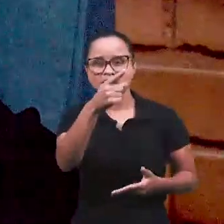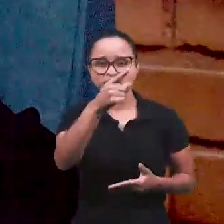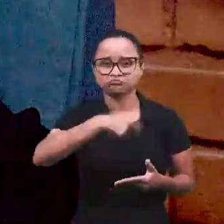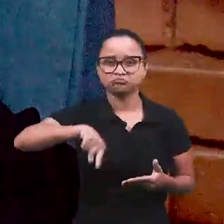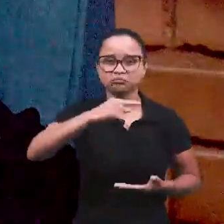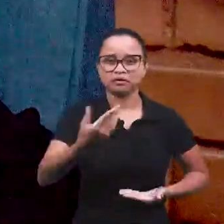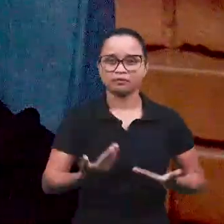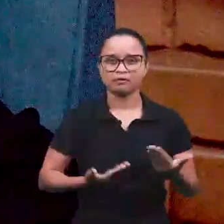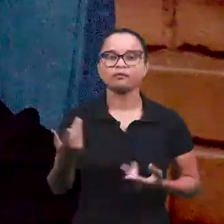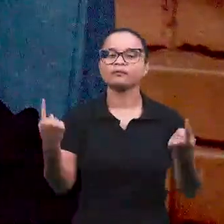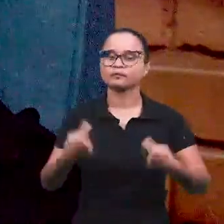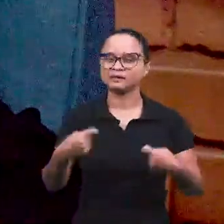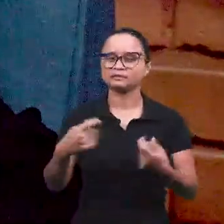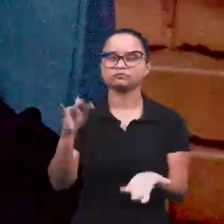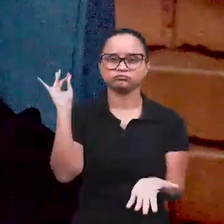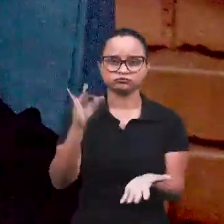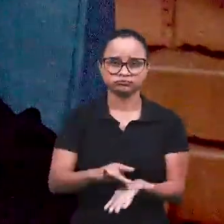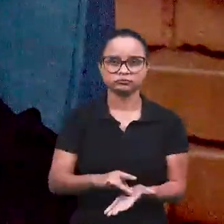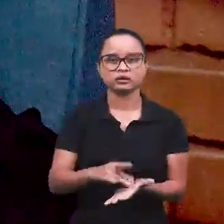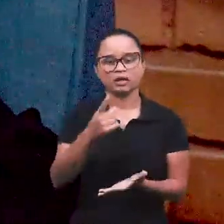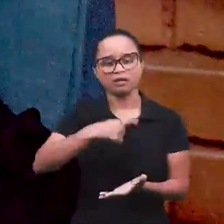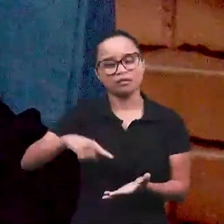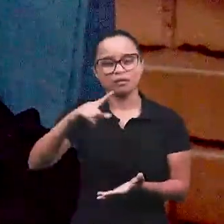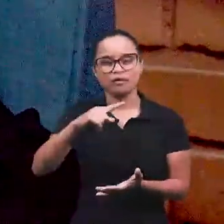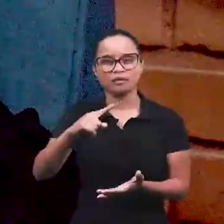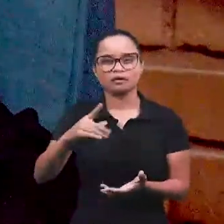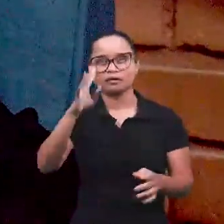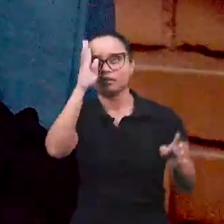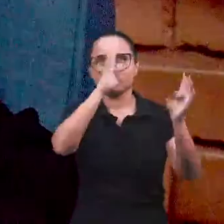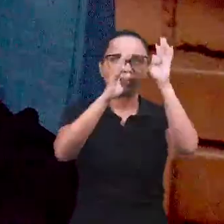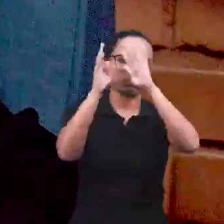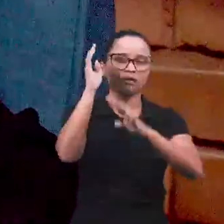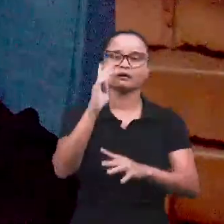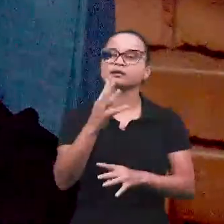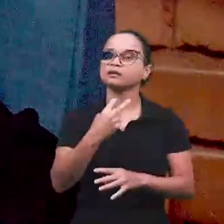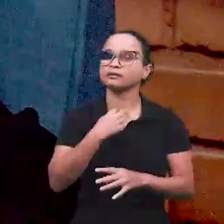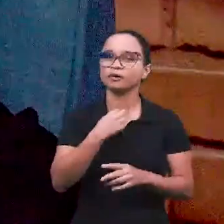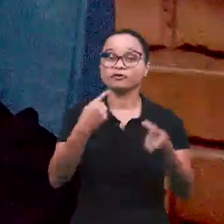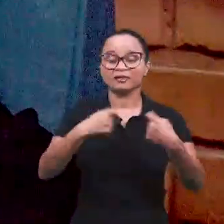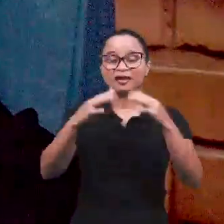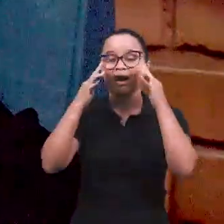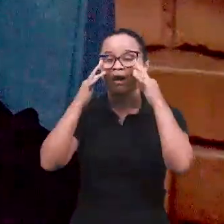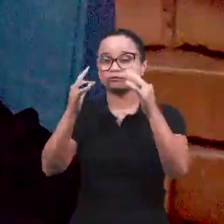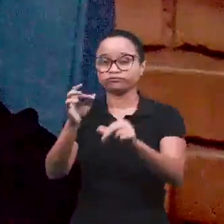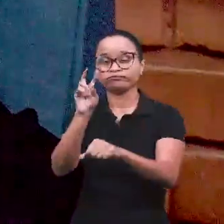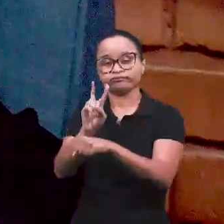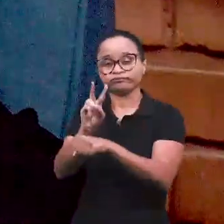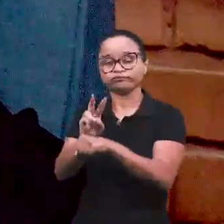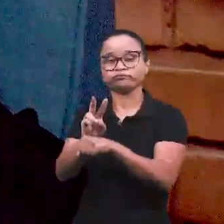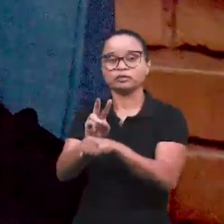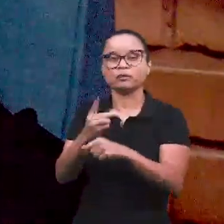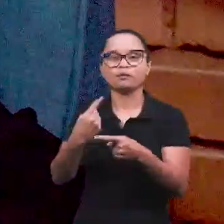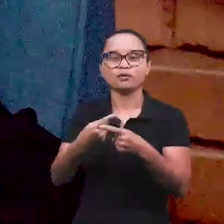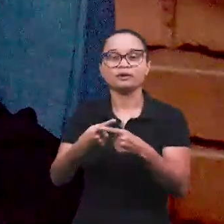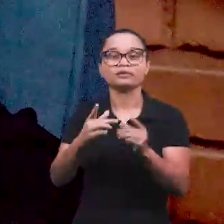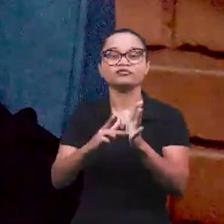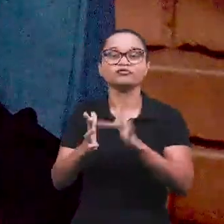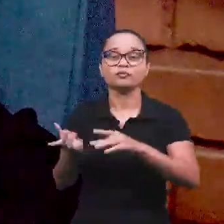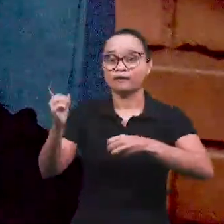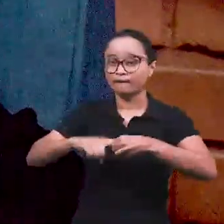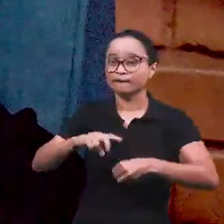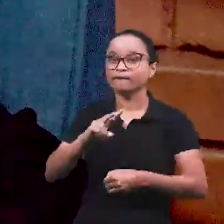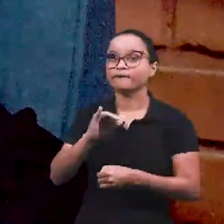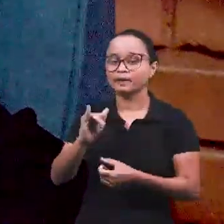aos irmãos. Devemos realmente, não podemos dormir, temos que estar vigilantes, porque o Senhor